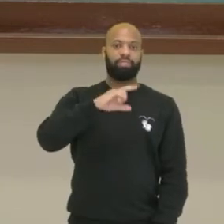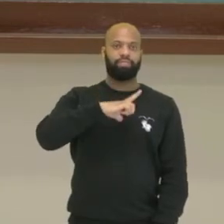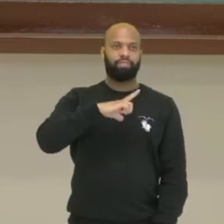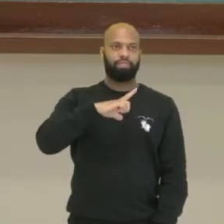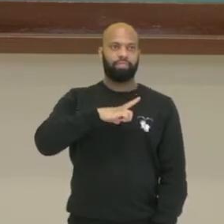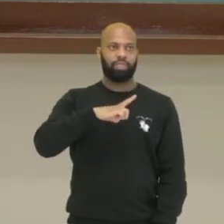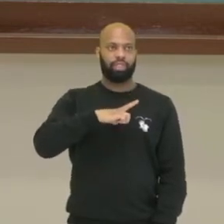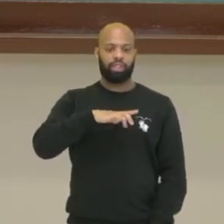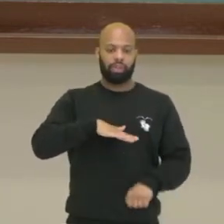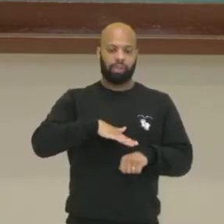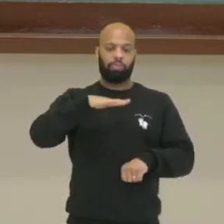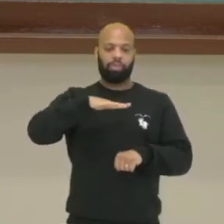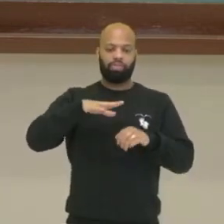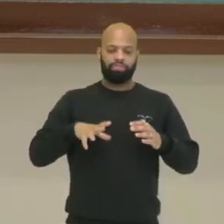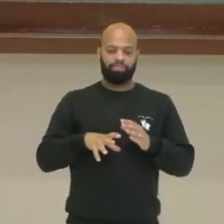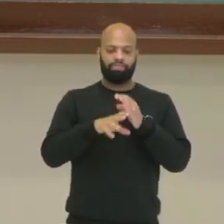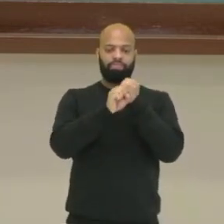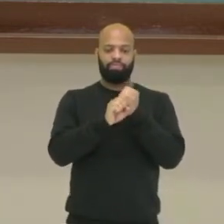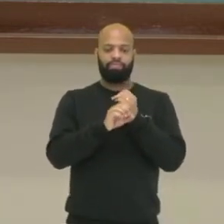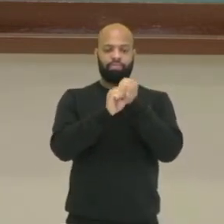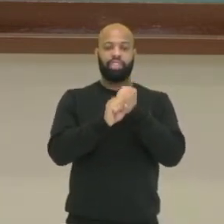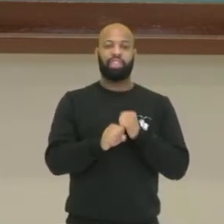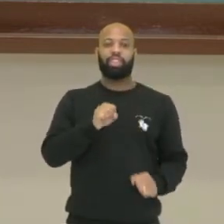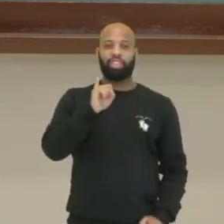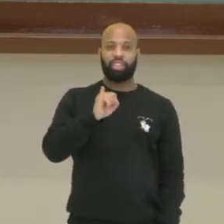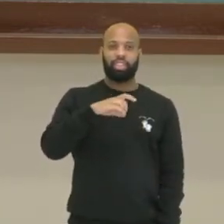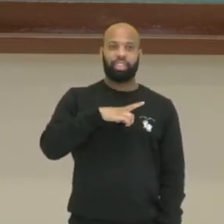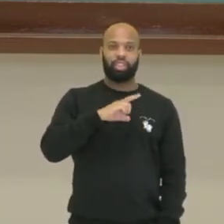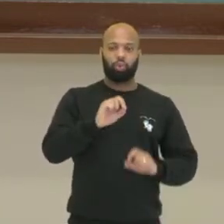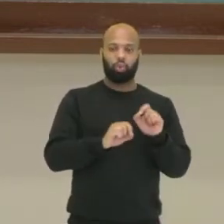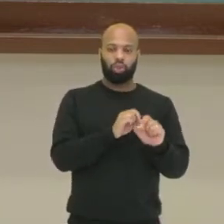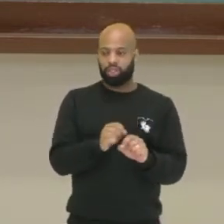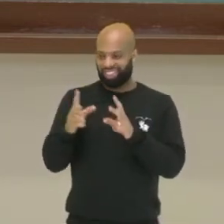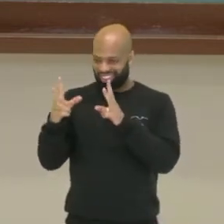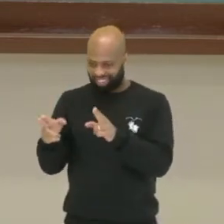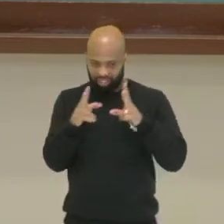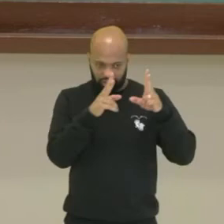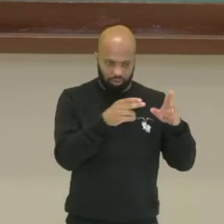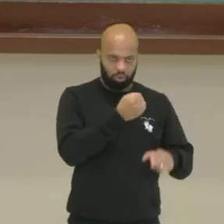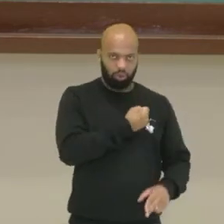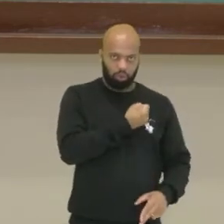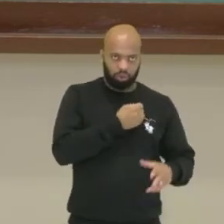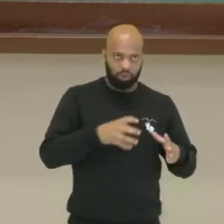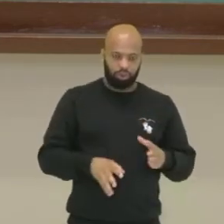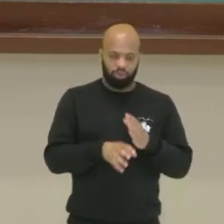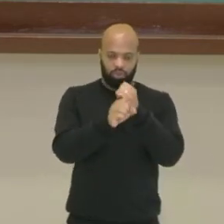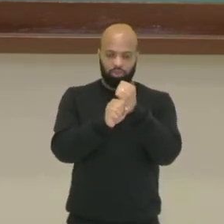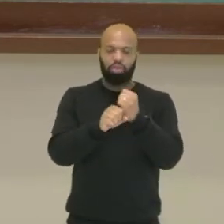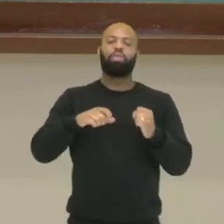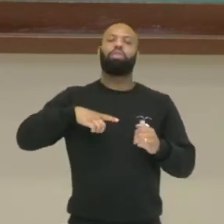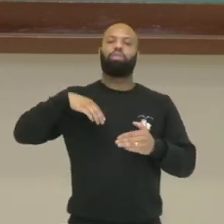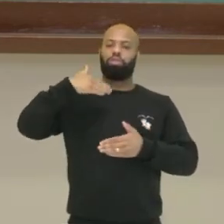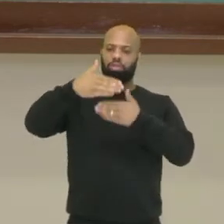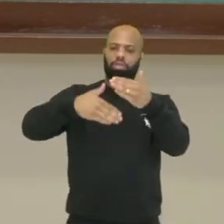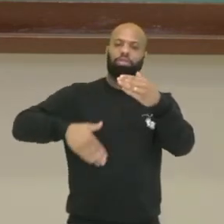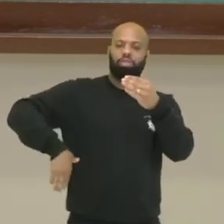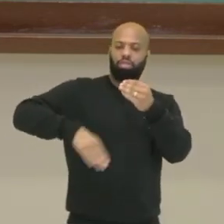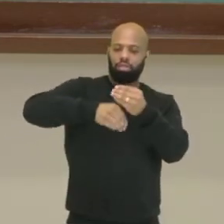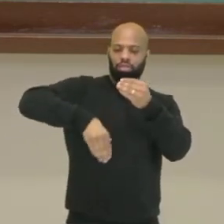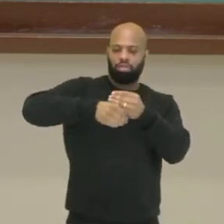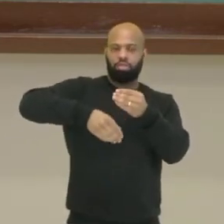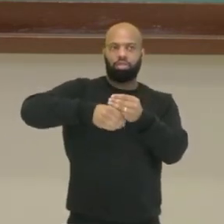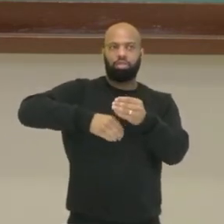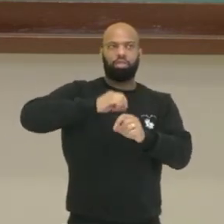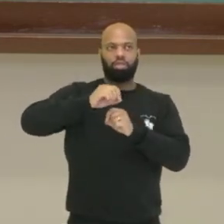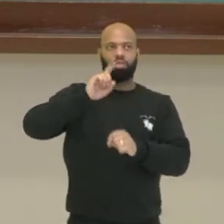número de pontos. E caso haja empate, então nós vamos para a prorrogação, que